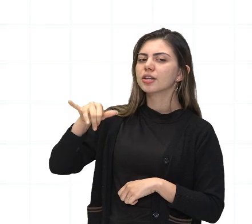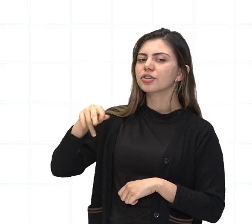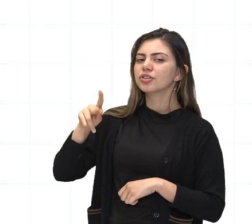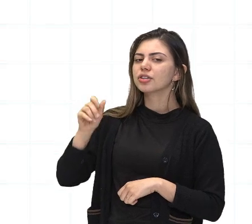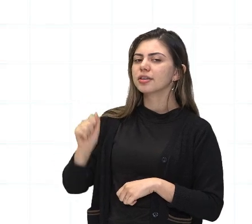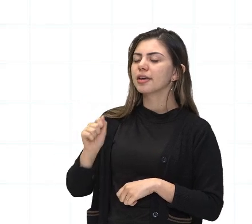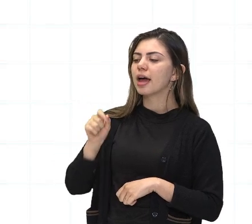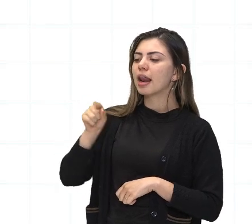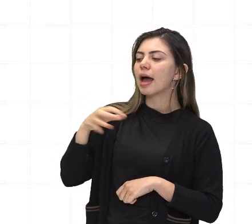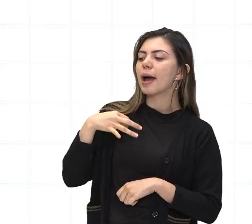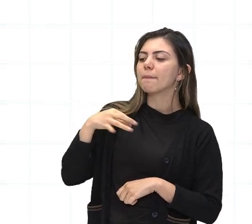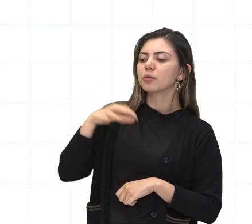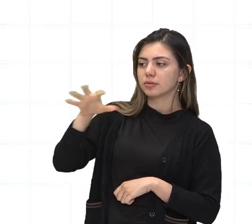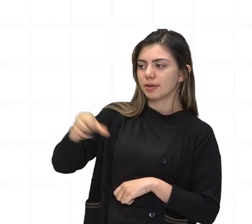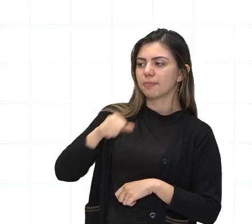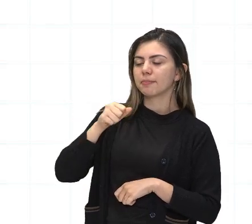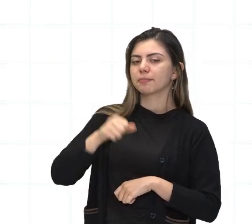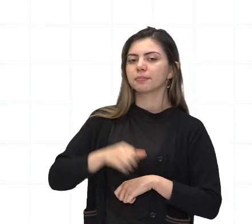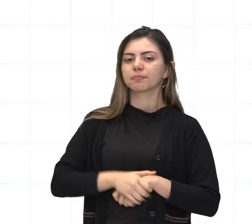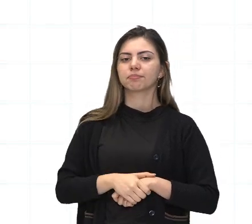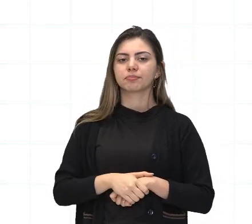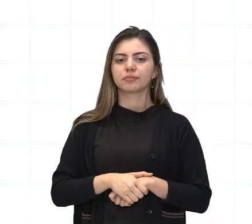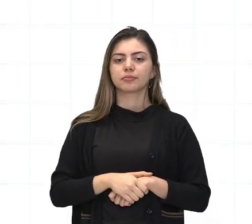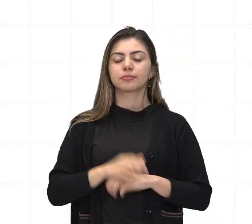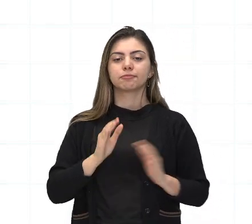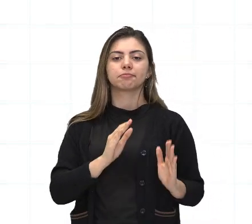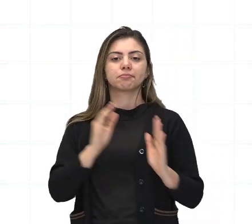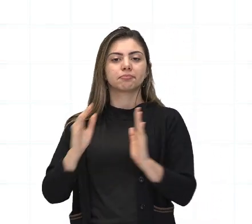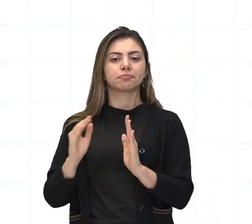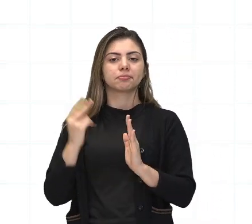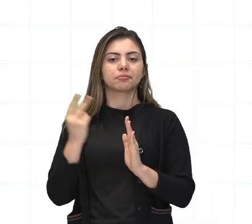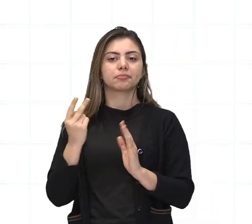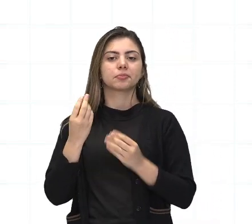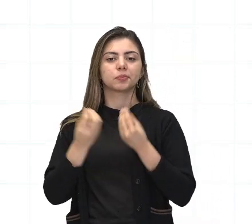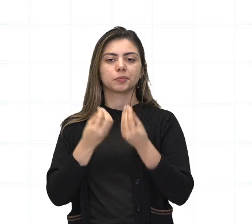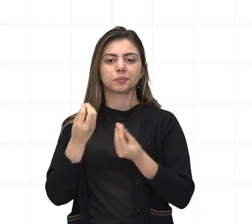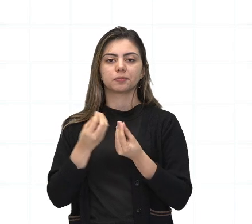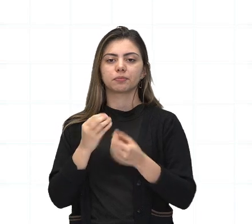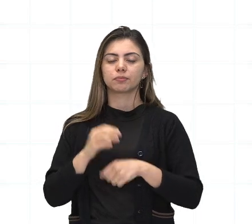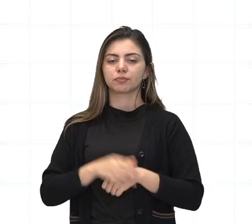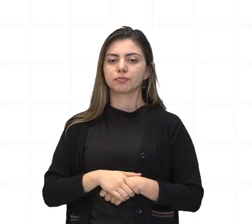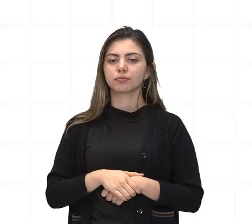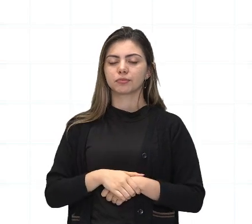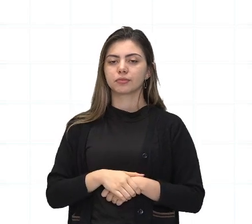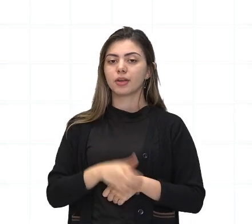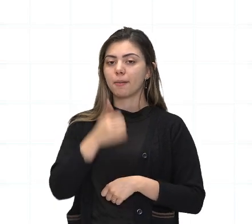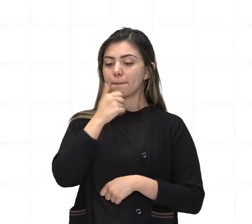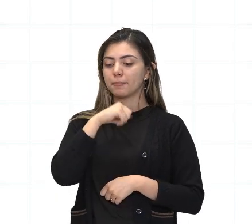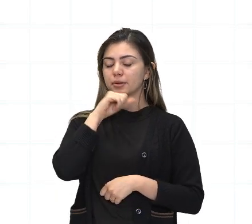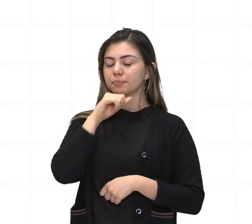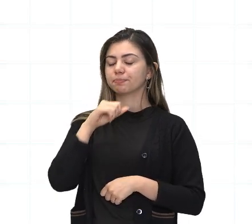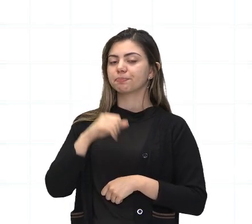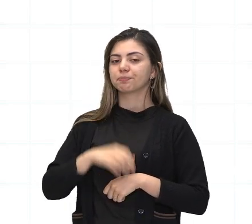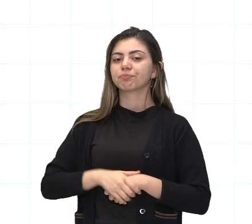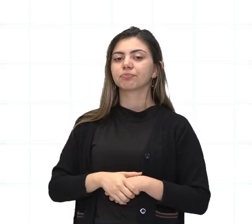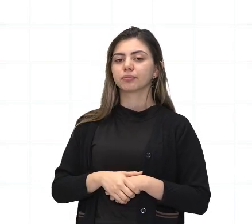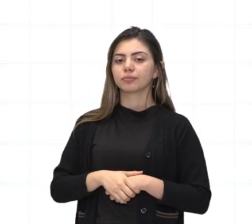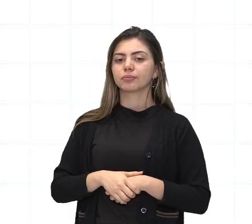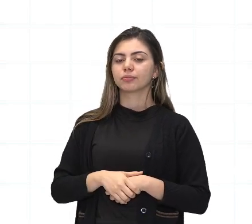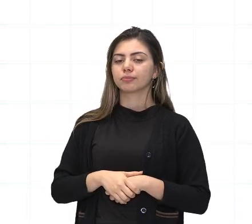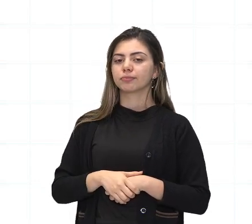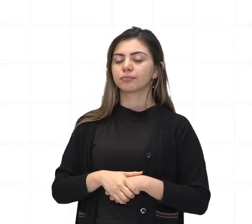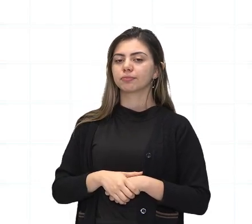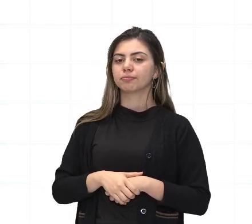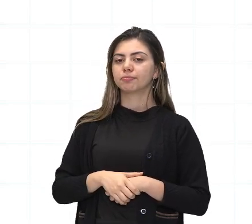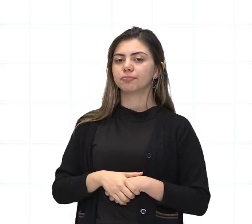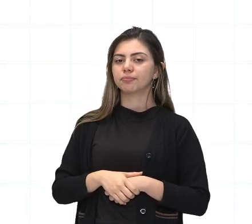pegue a blusa. E na segunda, a mãe continua, né? Deduzimos